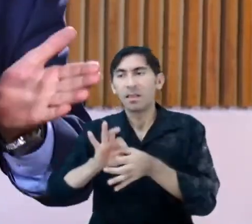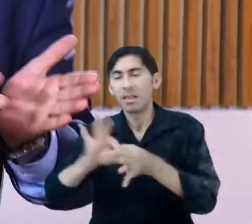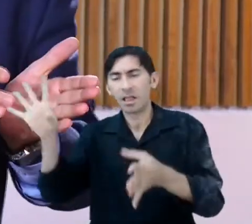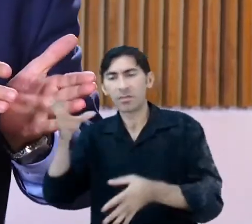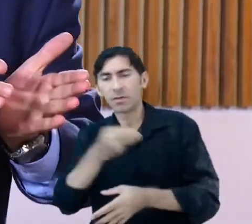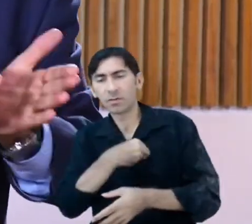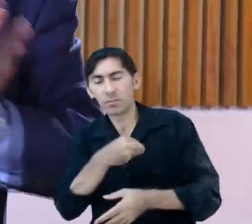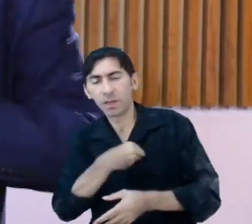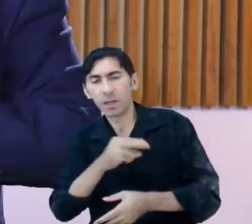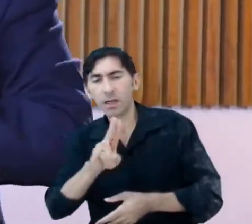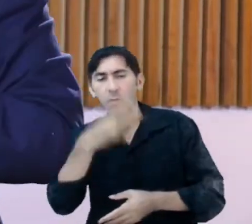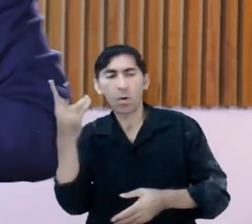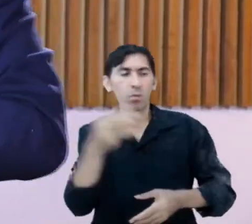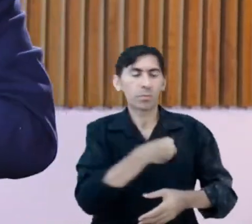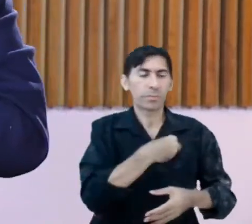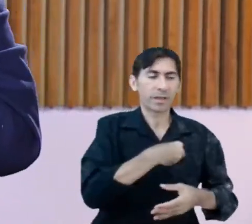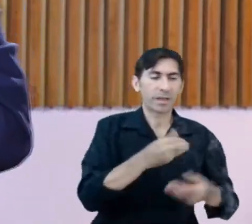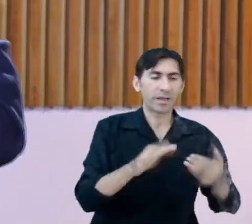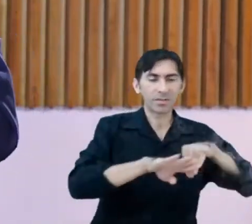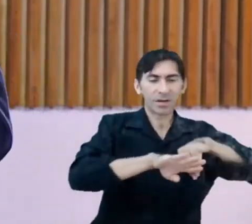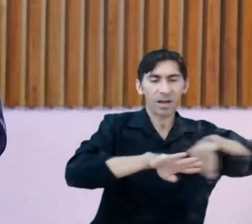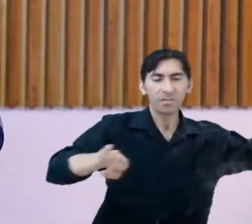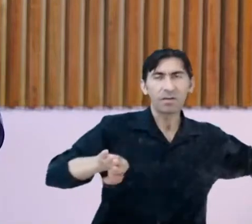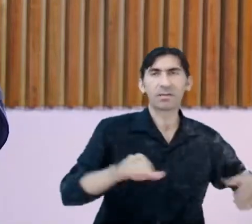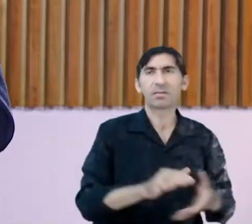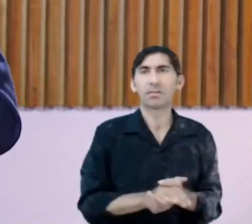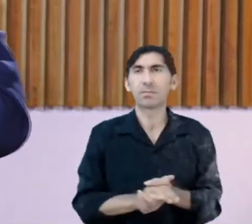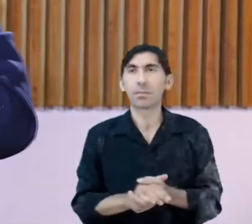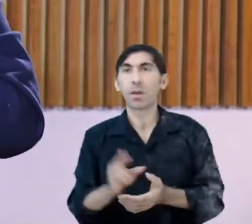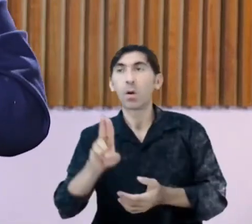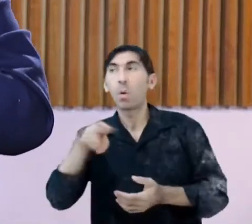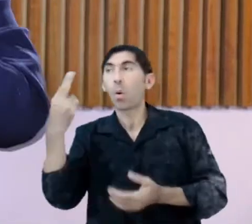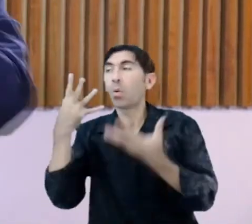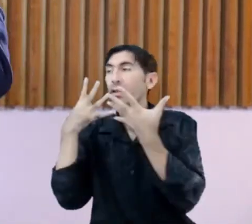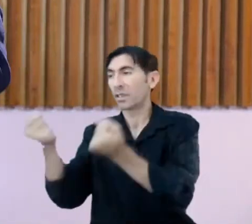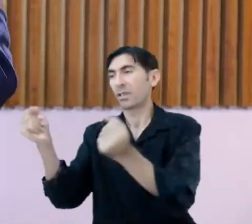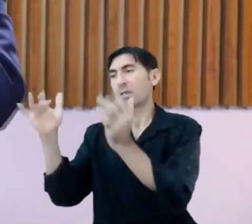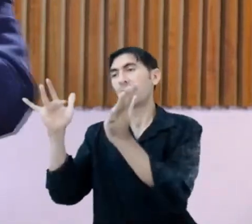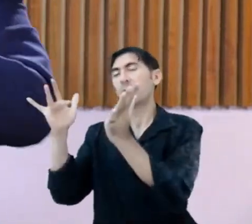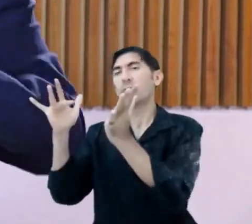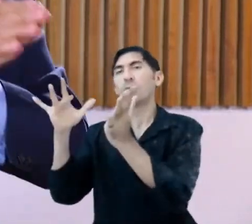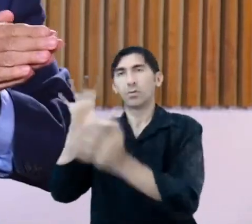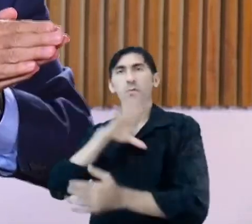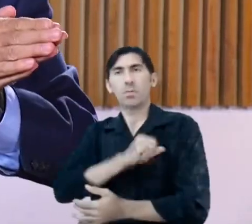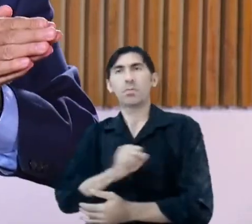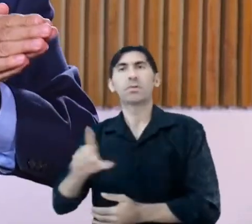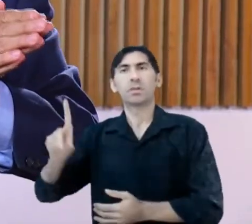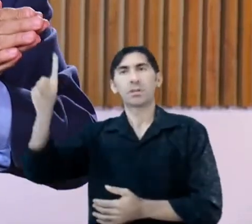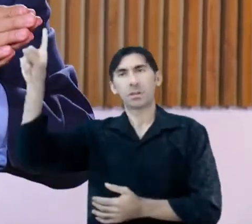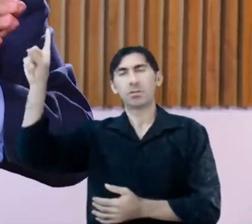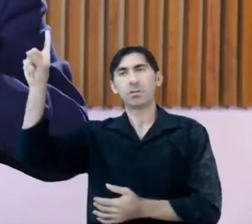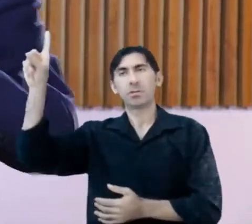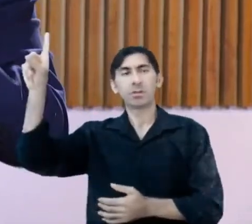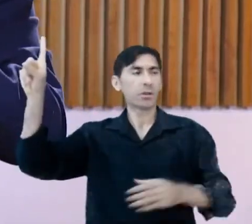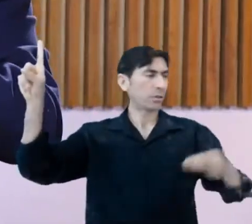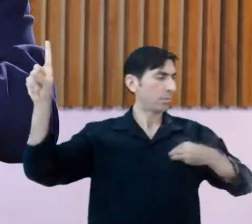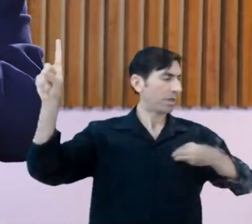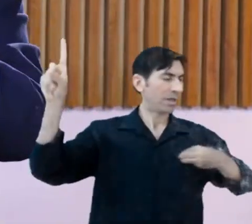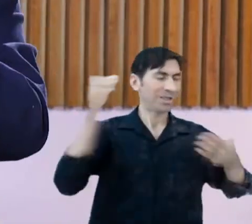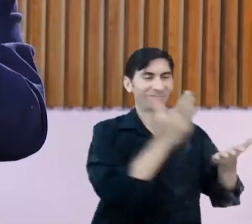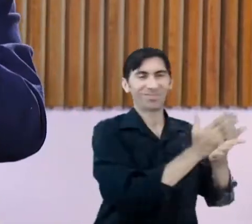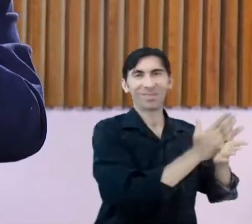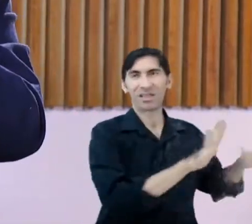separa deste livro. Então, ao recebermos o amor de Deus, o pecado é destruído. Então,